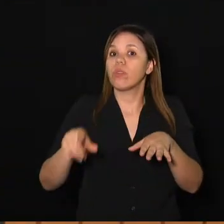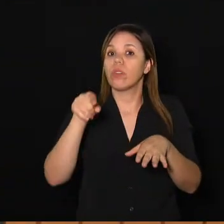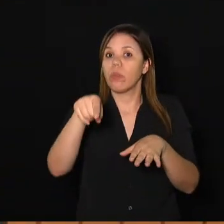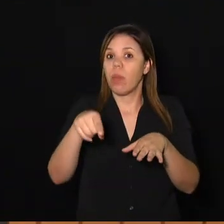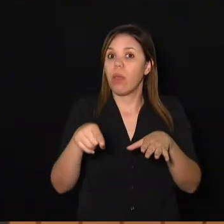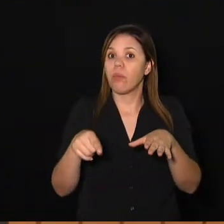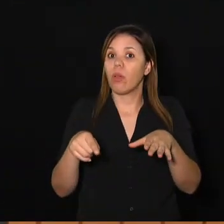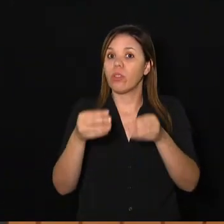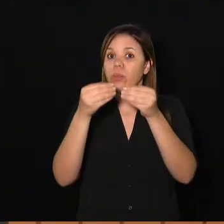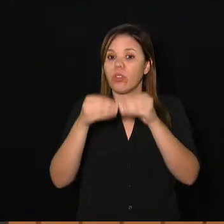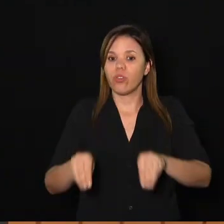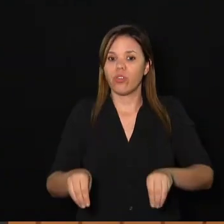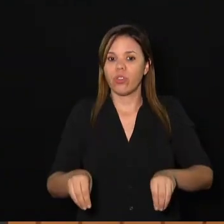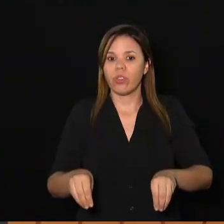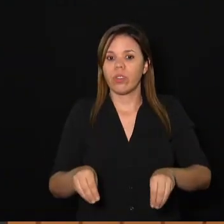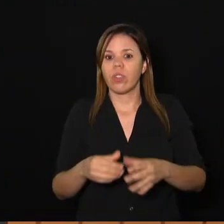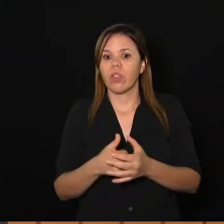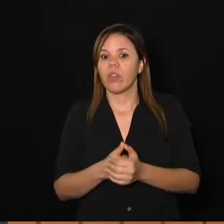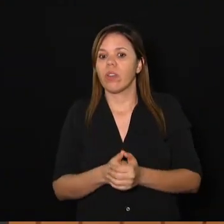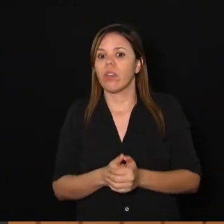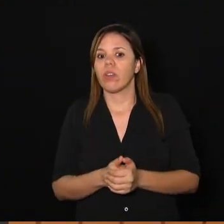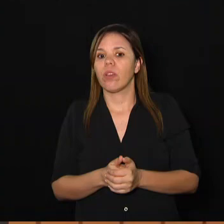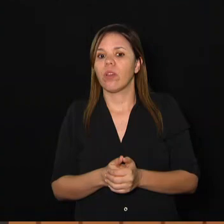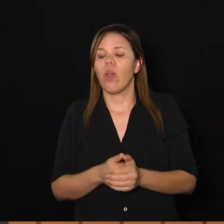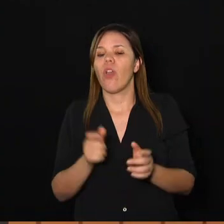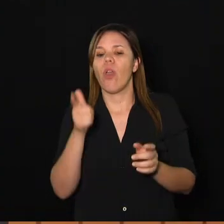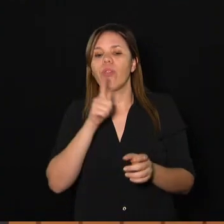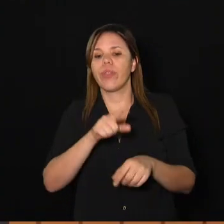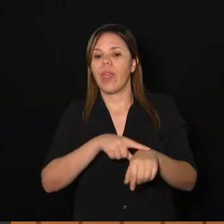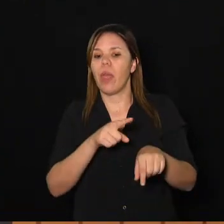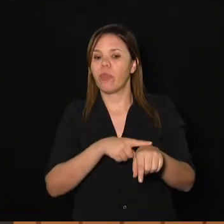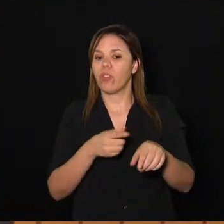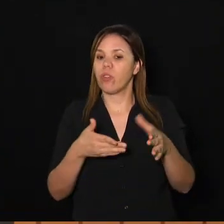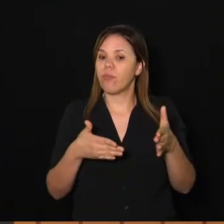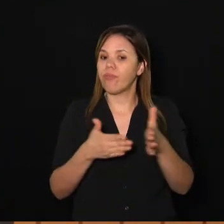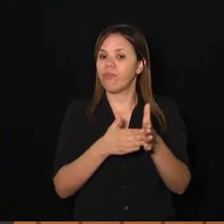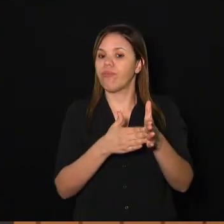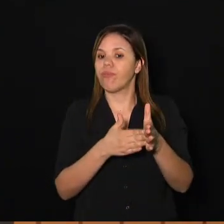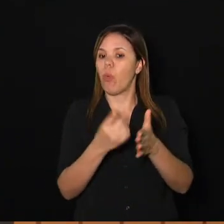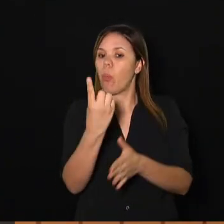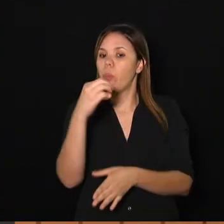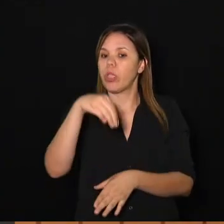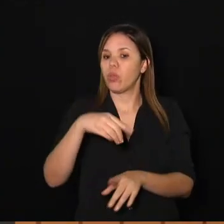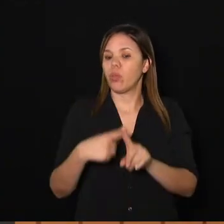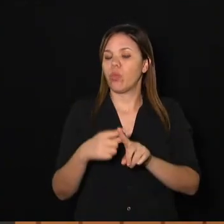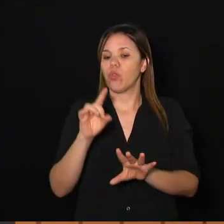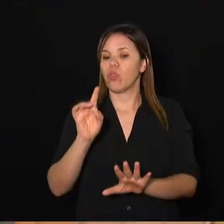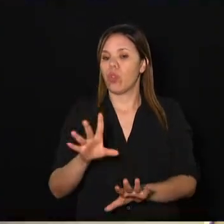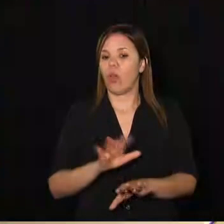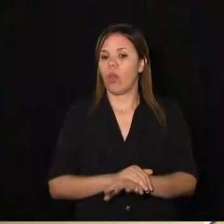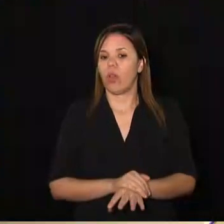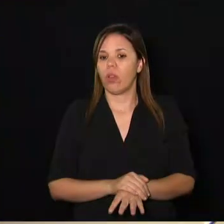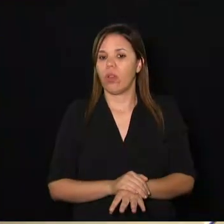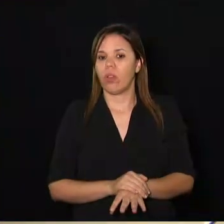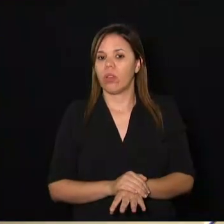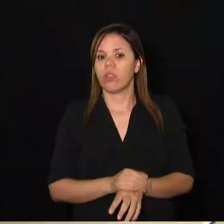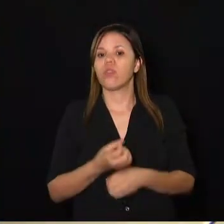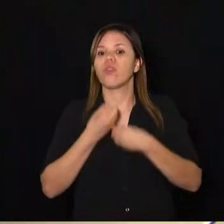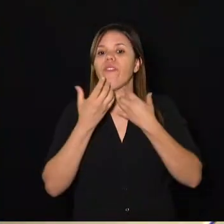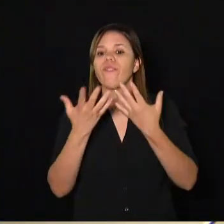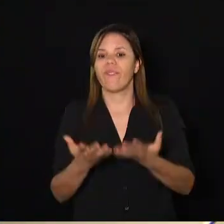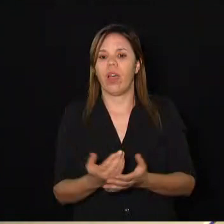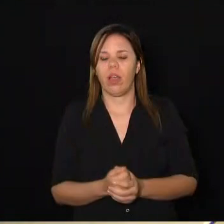doutor o tempo que o senhor já deu eu vou conceder mais um minuto para que o senhor possa fazer a conclusão da fala do senhor obrigado